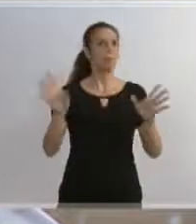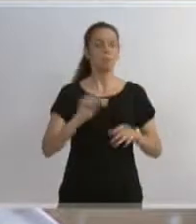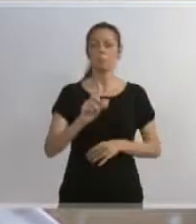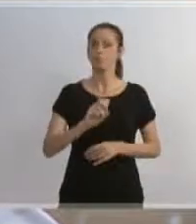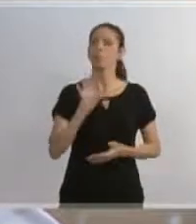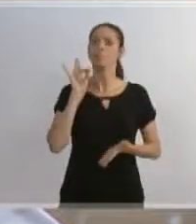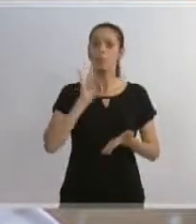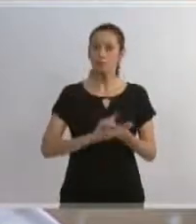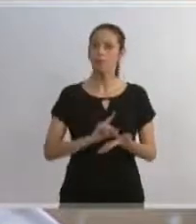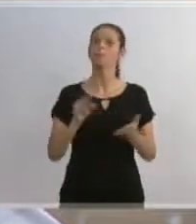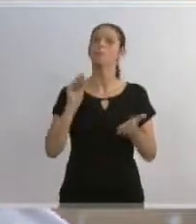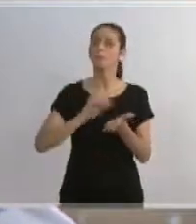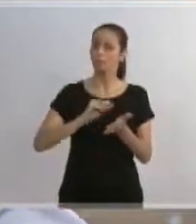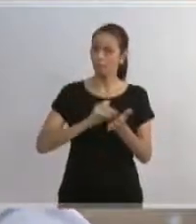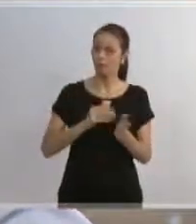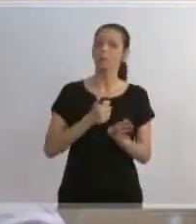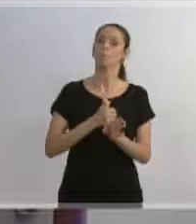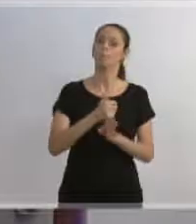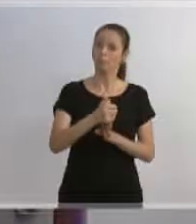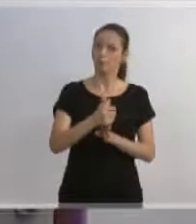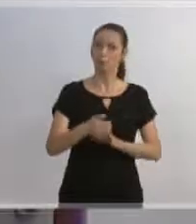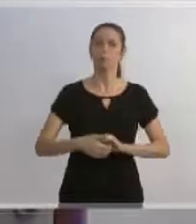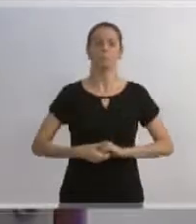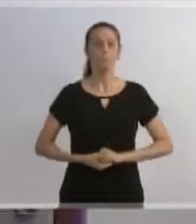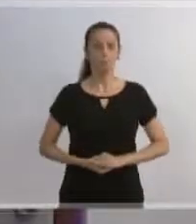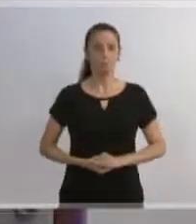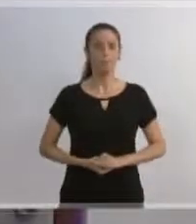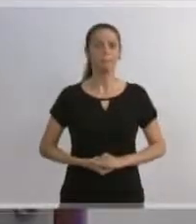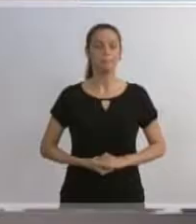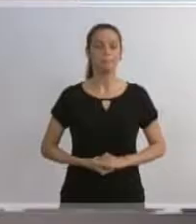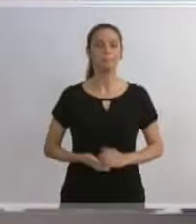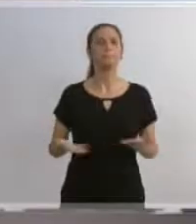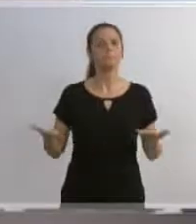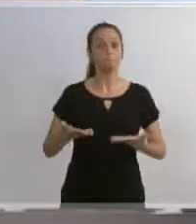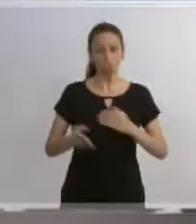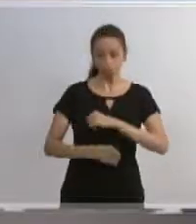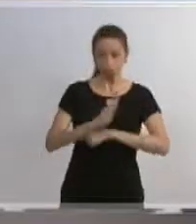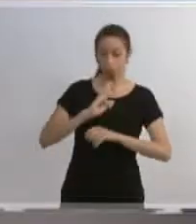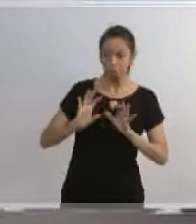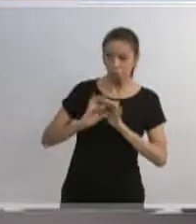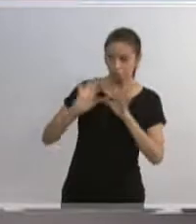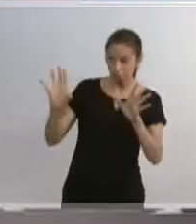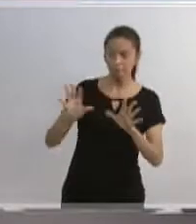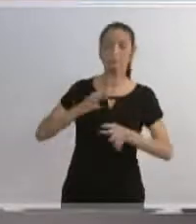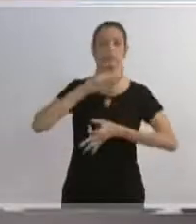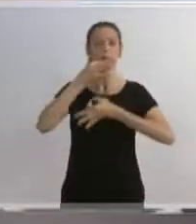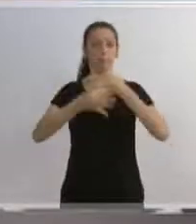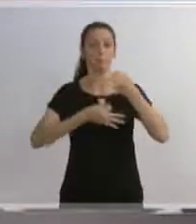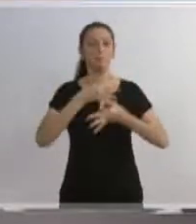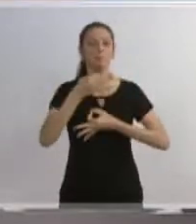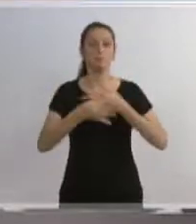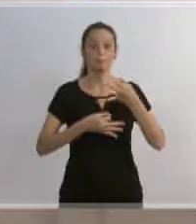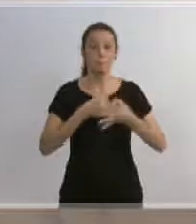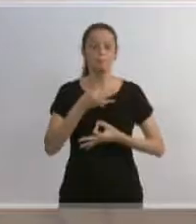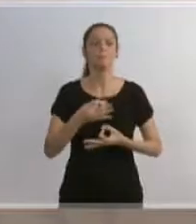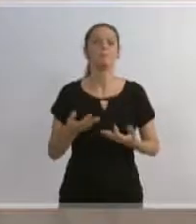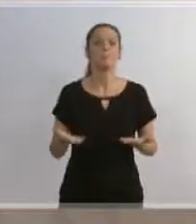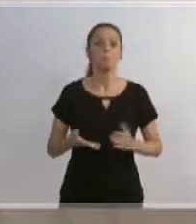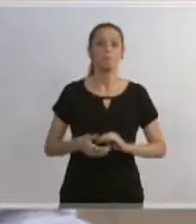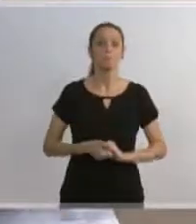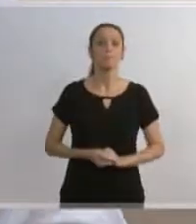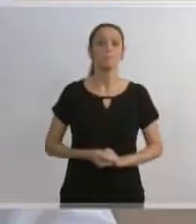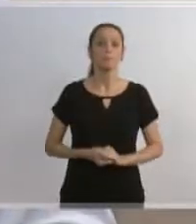de caráter, isso é desvio de moral. Obrigado. Com a permissão do vereador Zeca Bombeiro, também em a parte, vereador Adriano Pereira. Vereador,